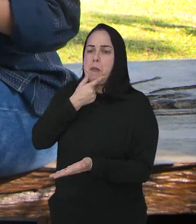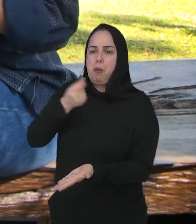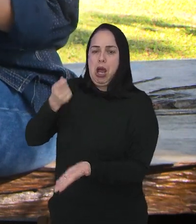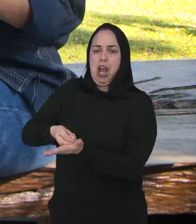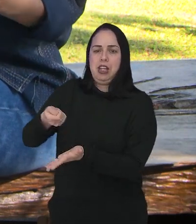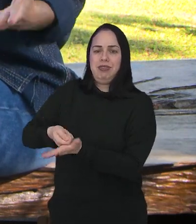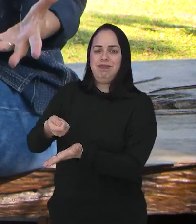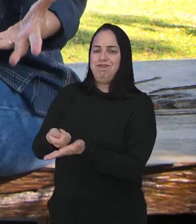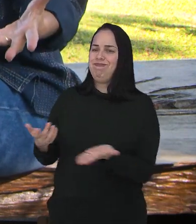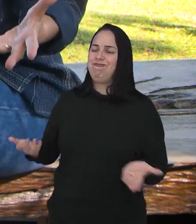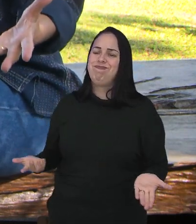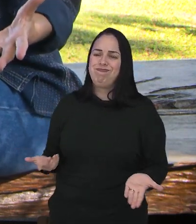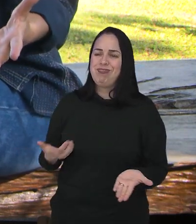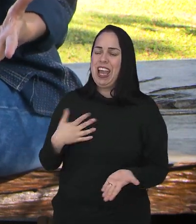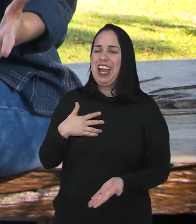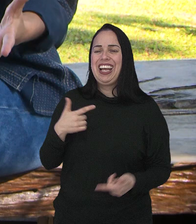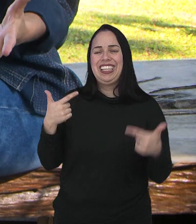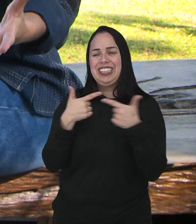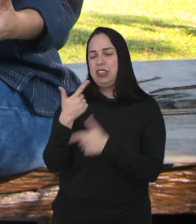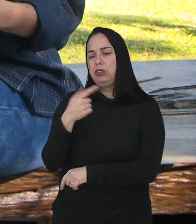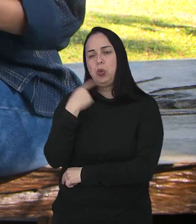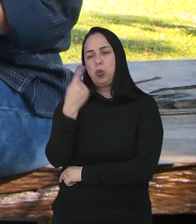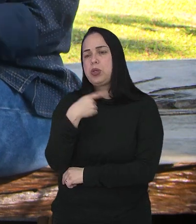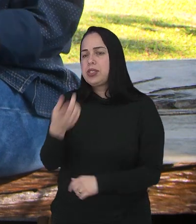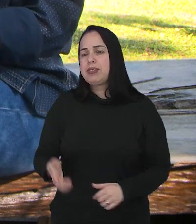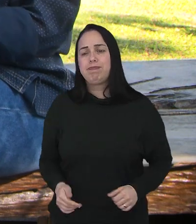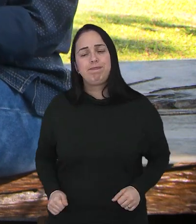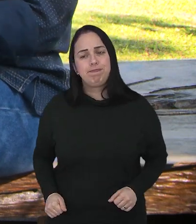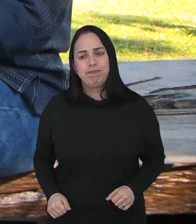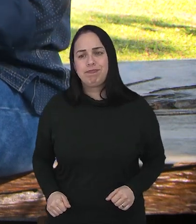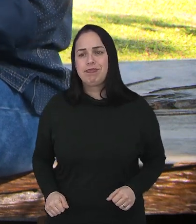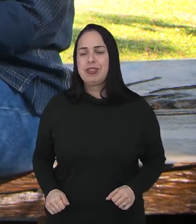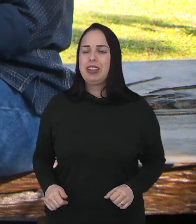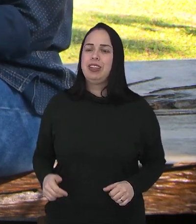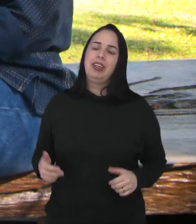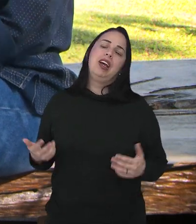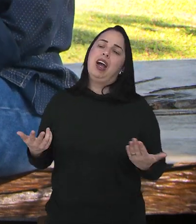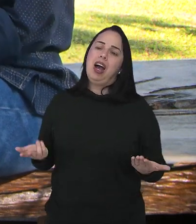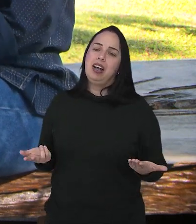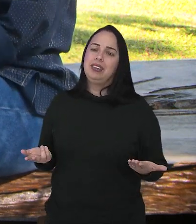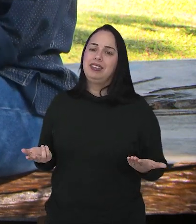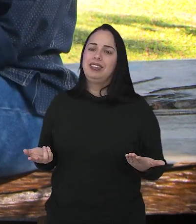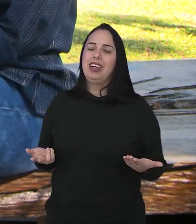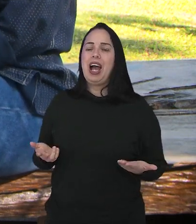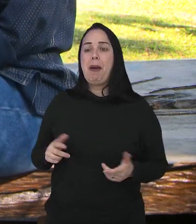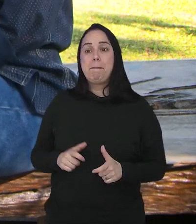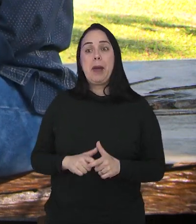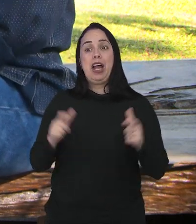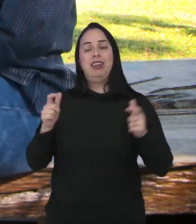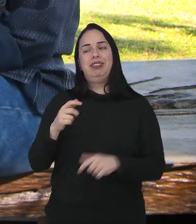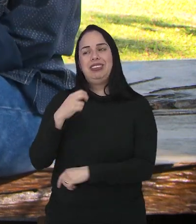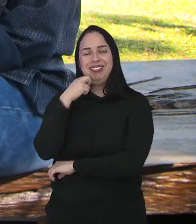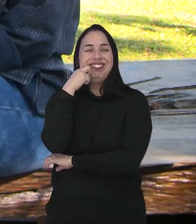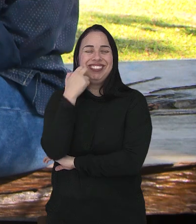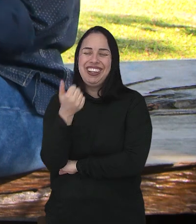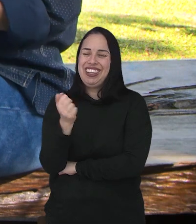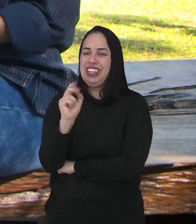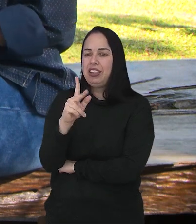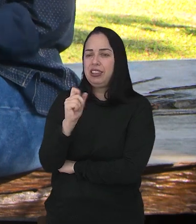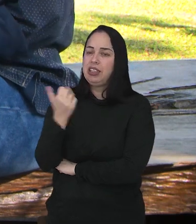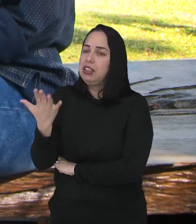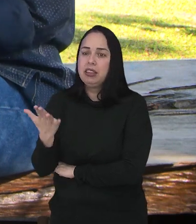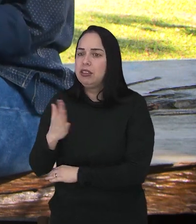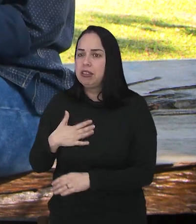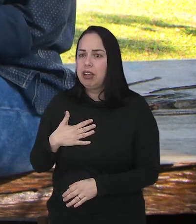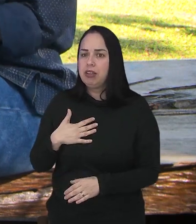machistas, assim, eu não consigo dar risada. Eu não consigo ficar sem graça igual a gente, né? A maioria da situação né? E